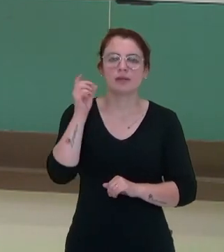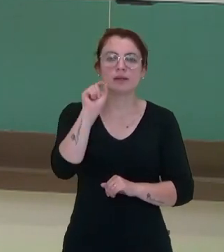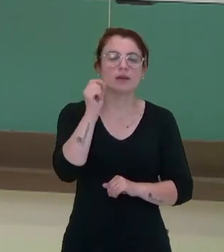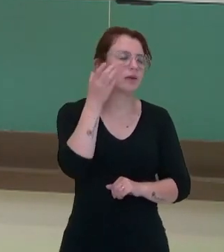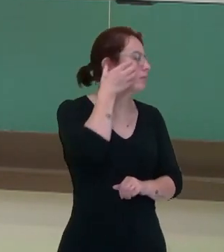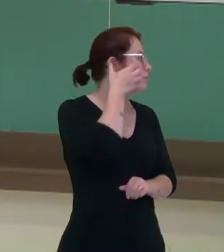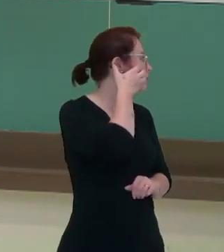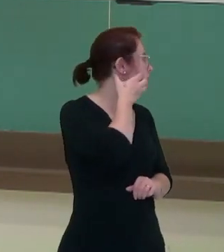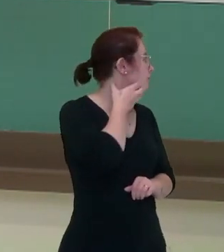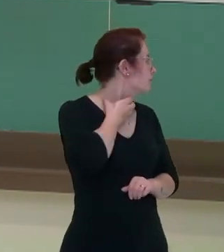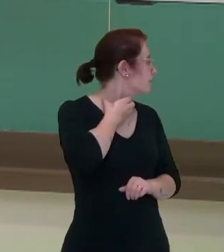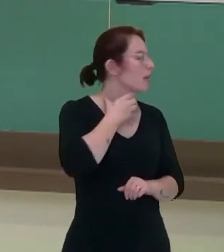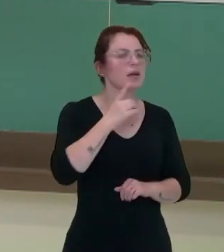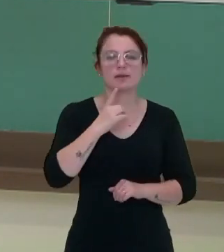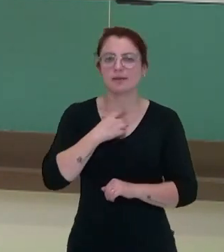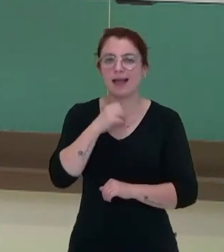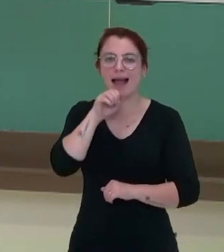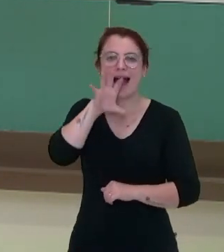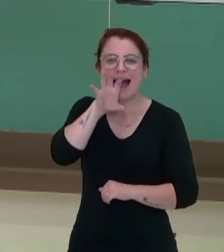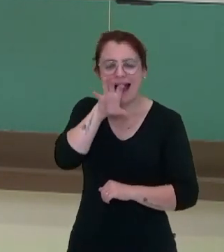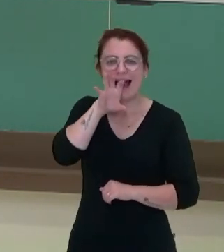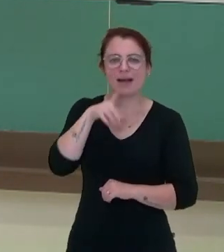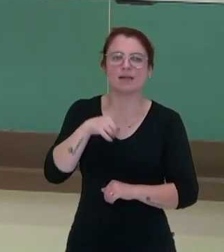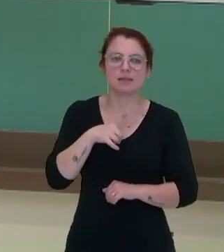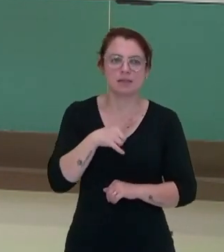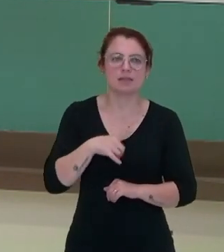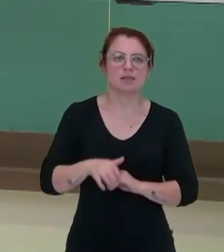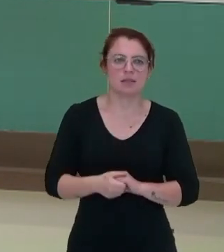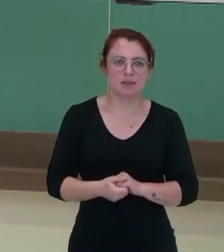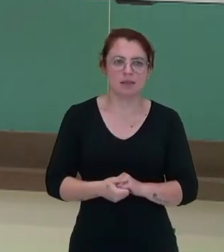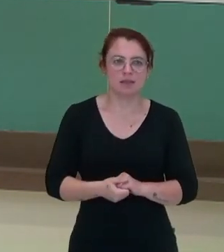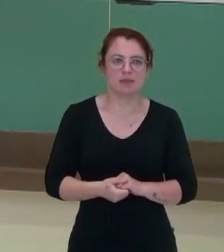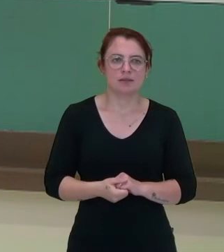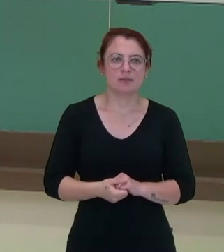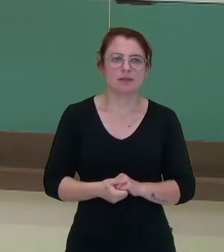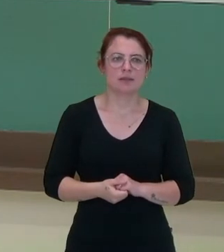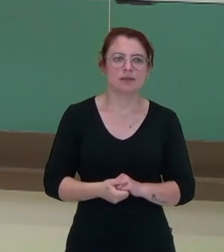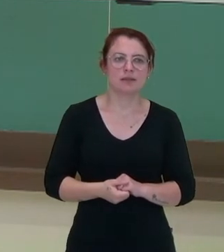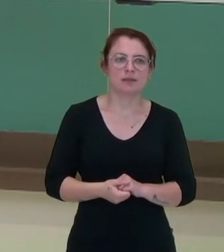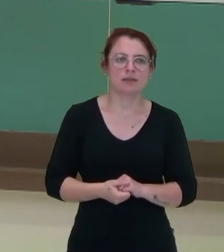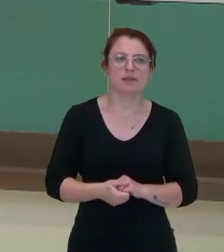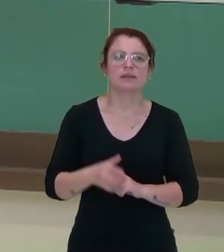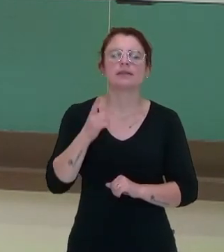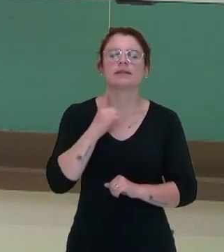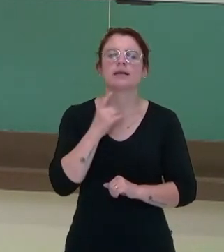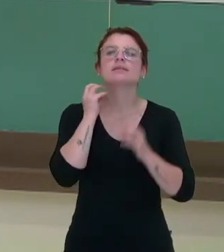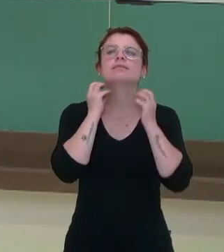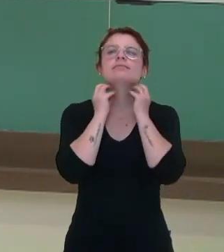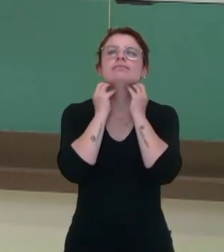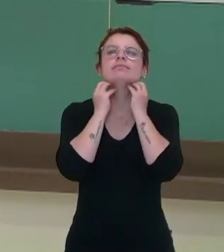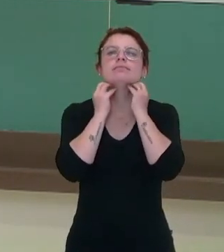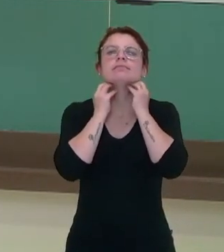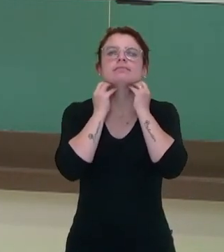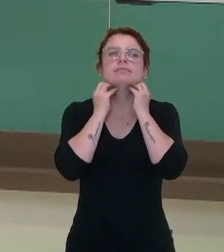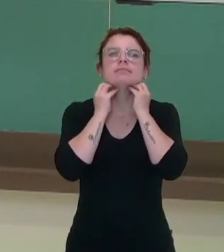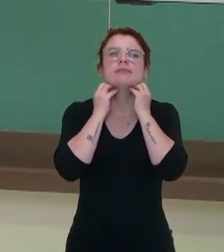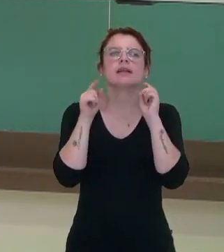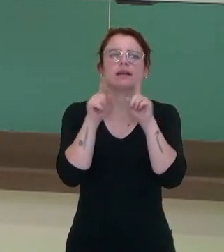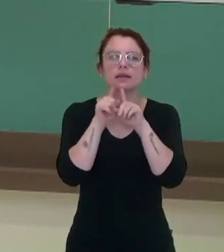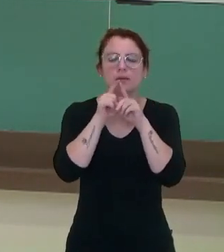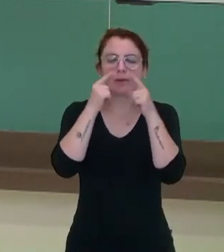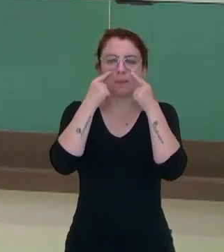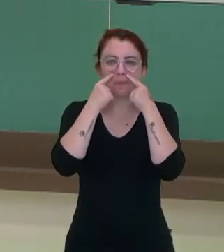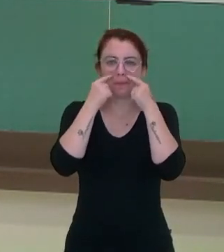né, indicando a boca aberta. Então, as tonsilas, nós temos algumas, a adenoide e as amígdalas. Vocês já ouviram falar